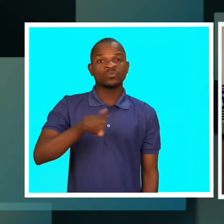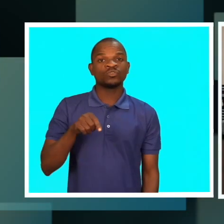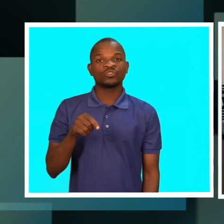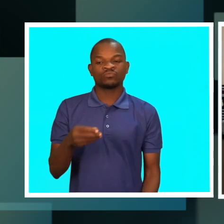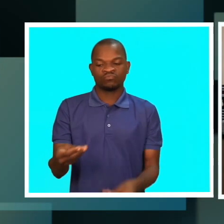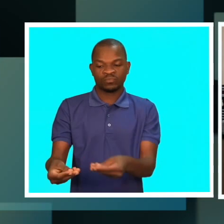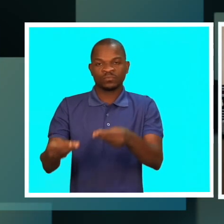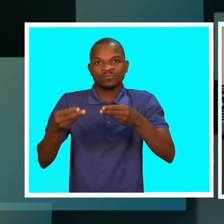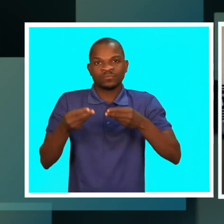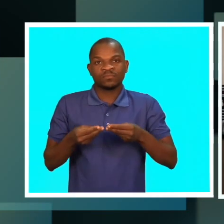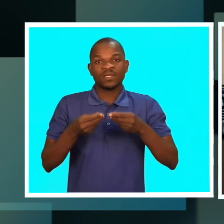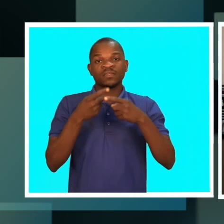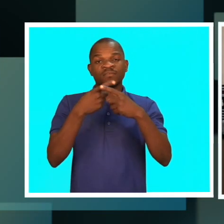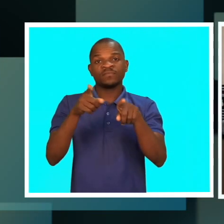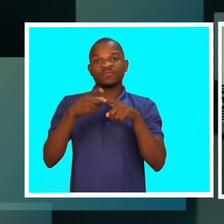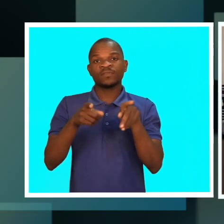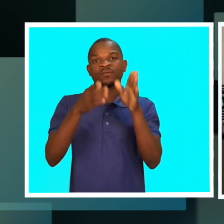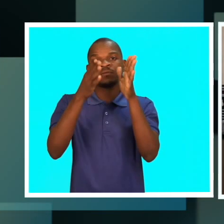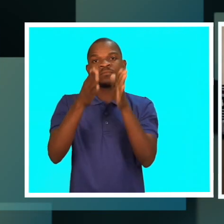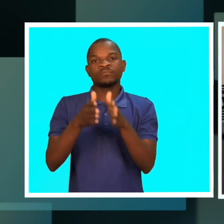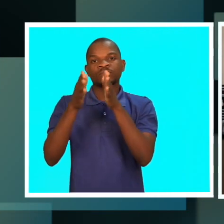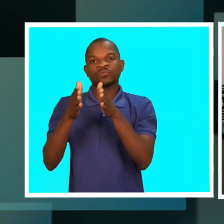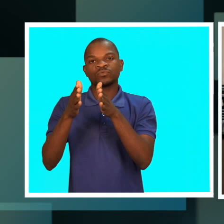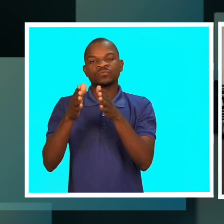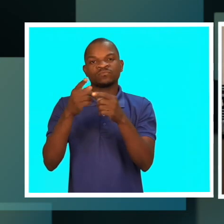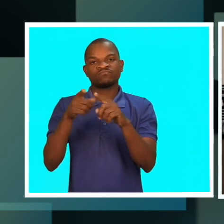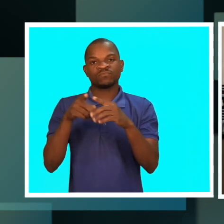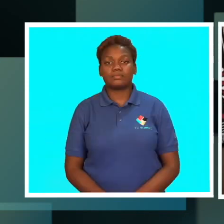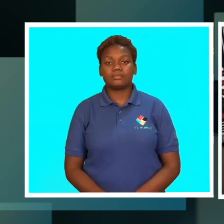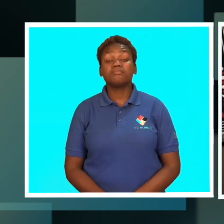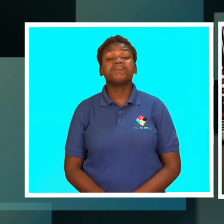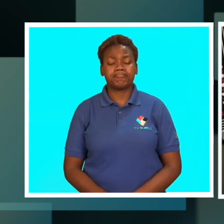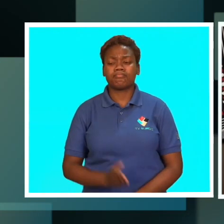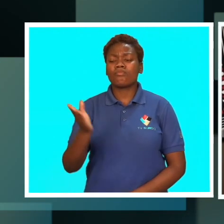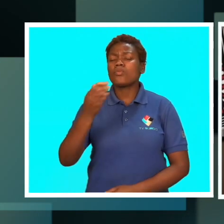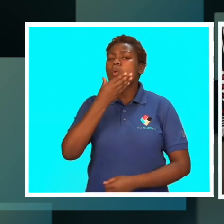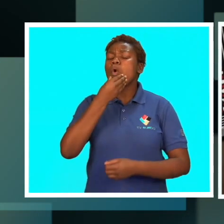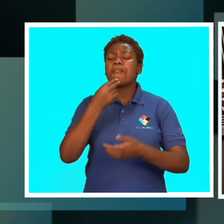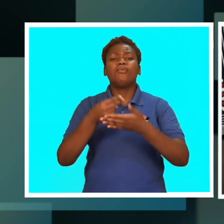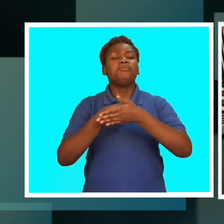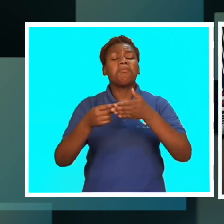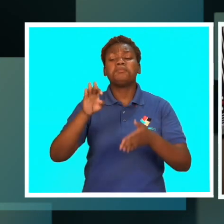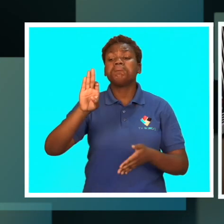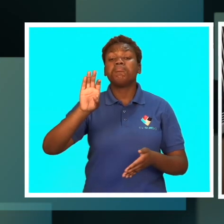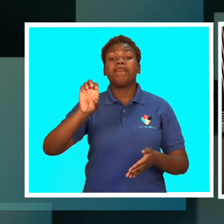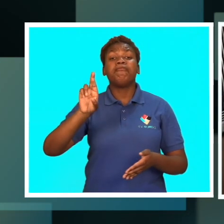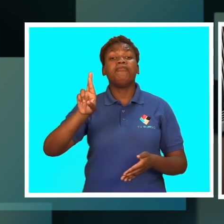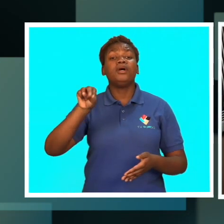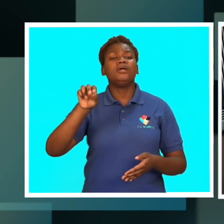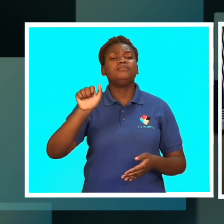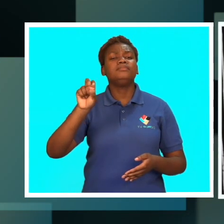Nós recebemos muitos doentes com vários problemas. Fernando Mato, médico